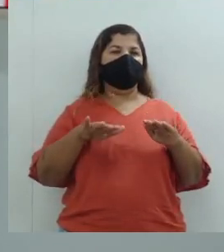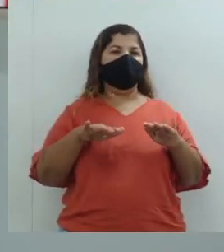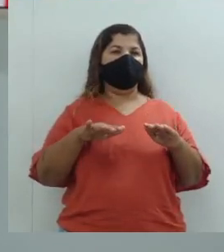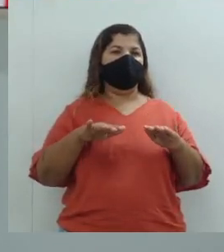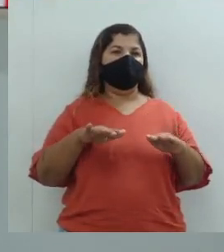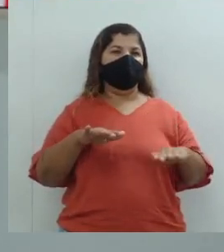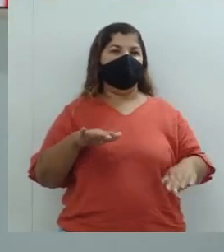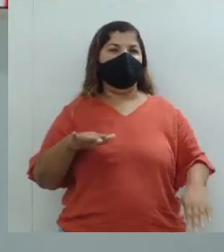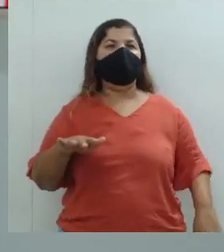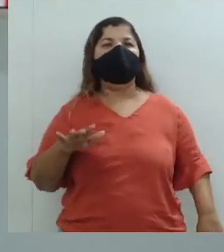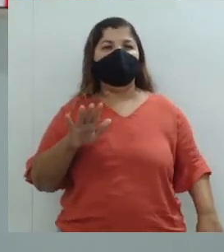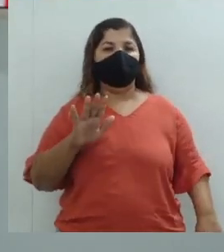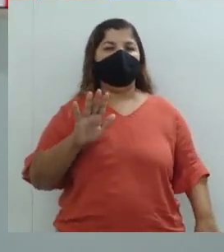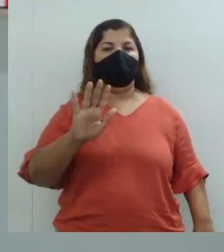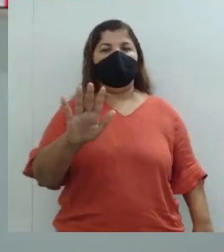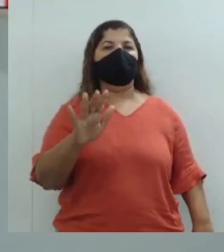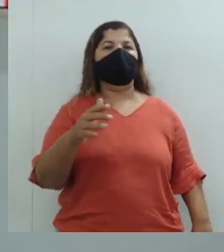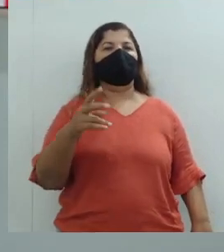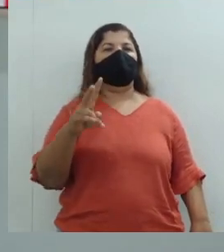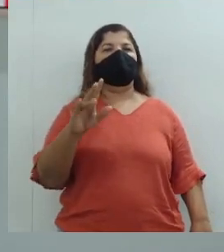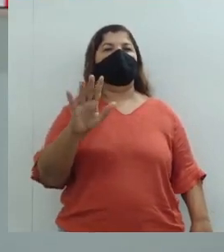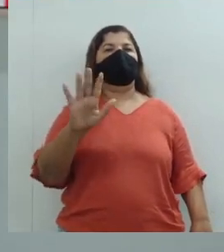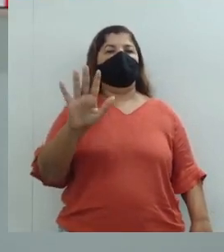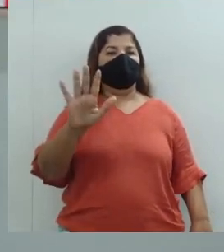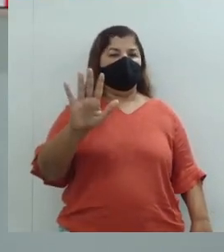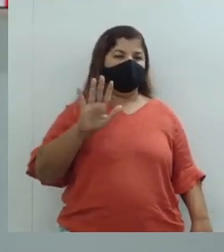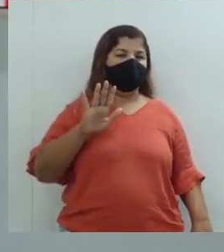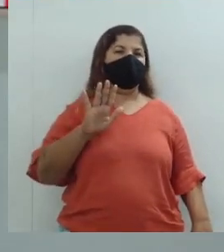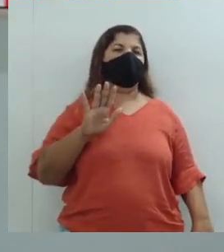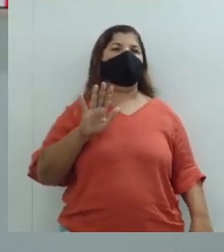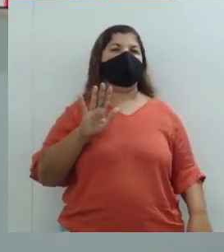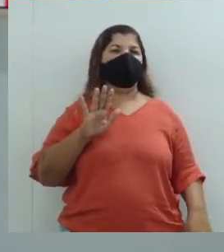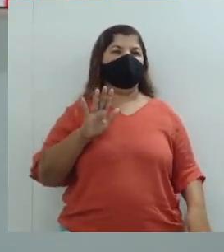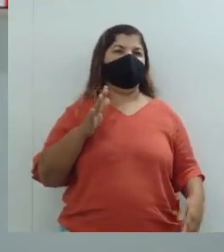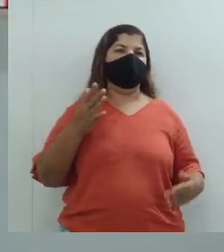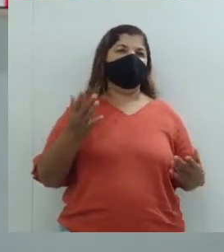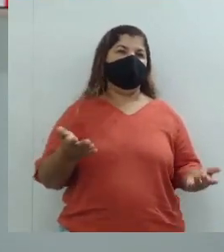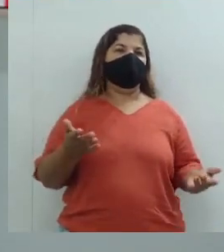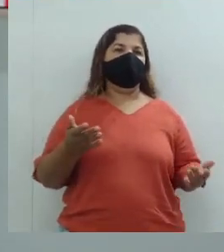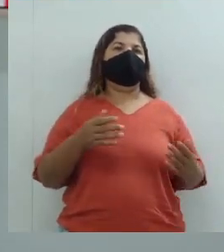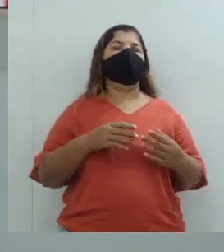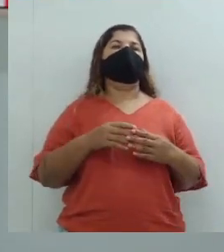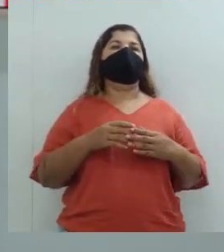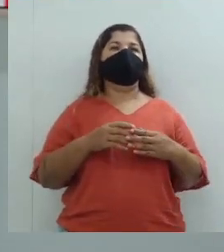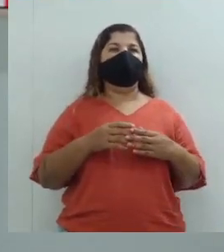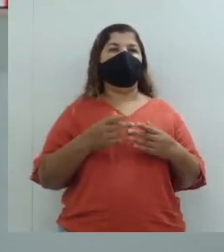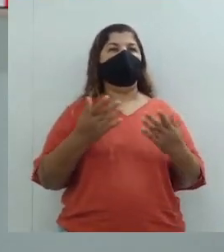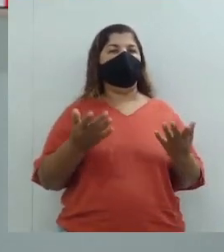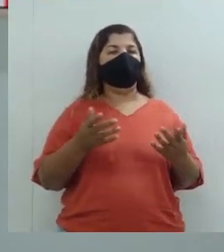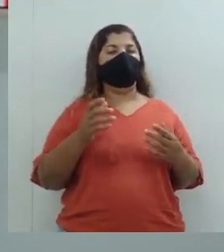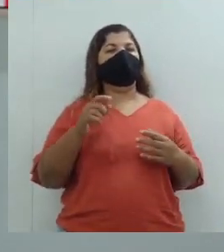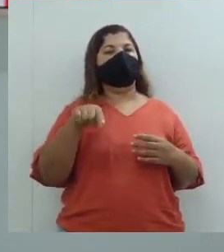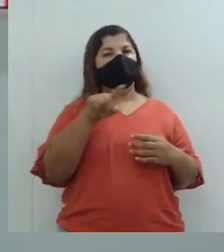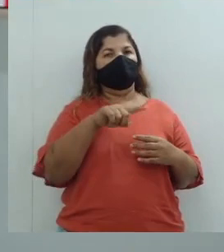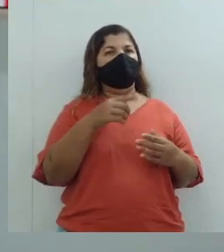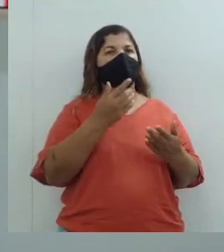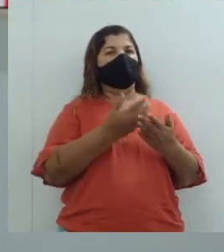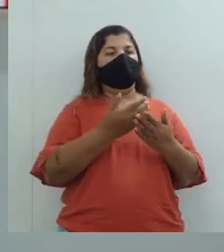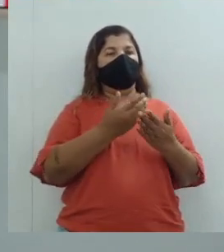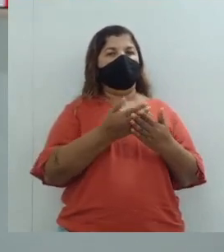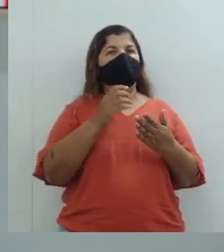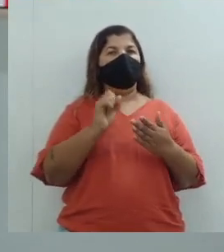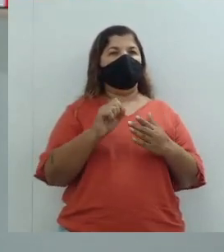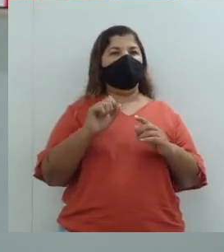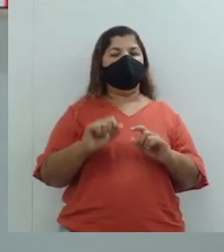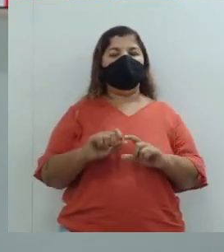parede vai lhe empurrar para trás, se você tiver com patins. Lembrando também, pessoal, vocês podem acompanhar, né, essa nossa aula ali, acessando o QR Code